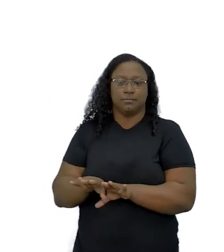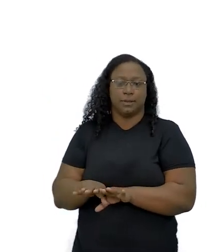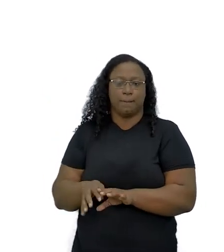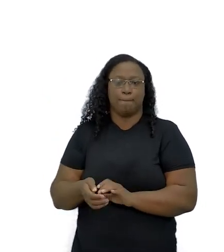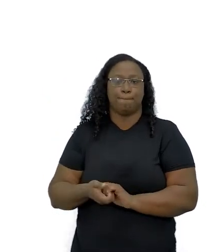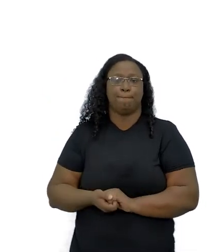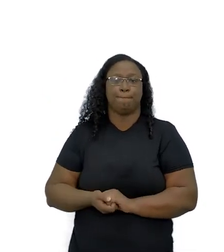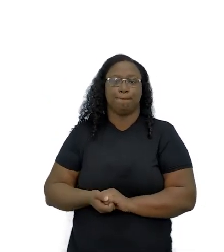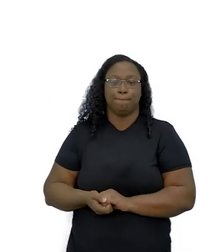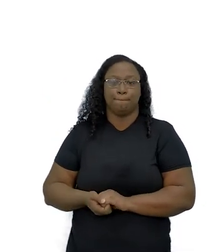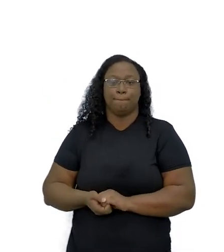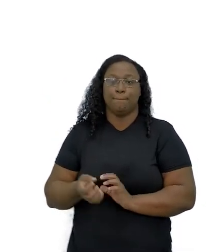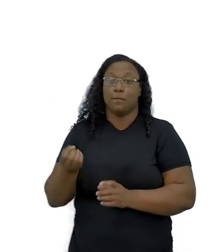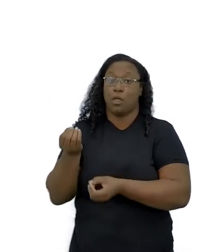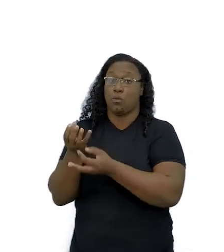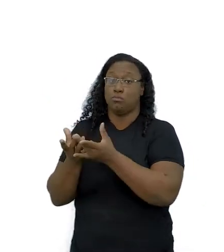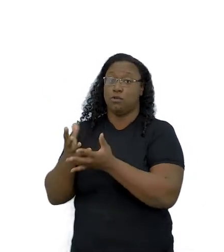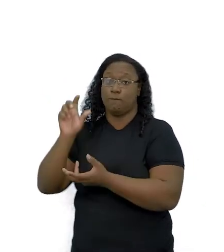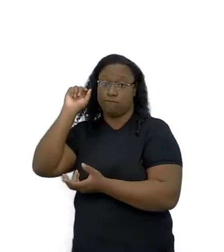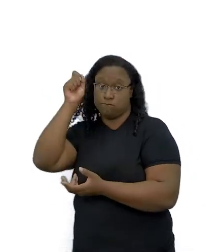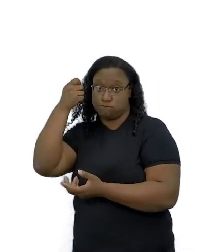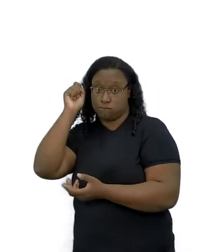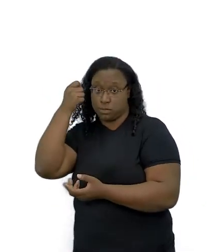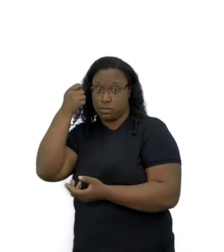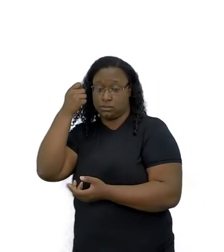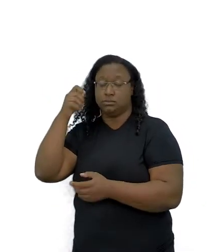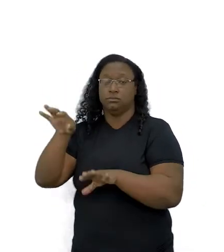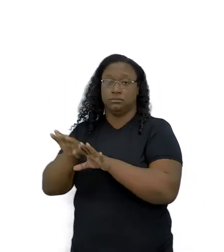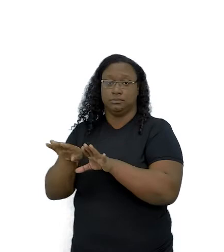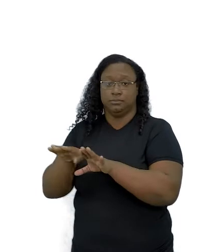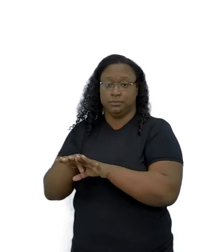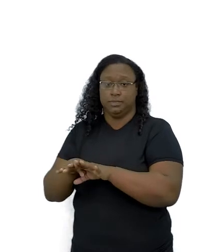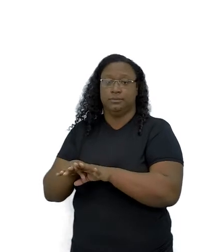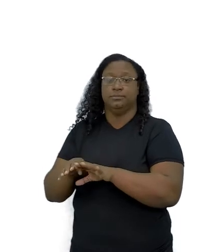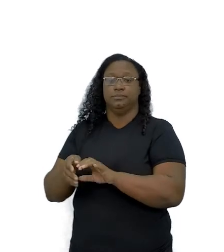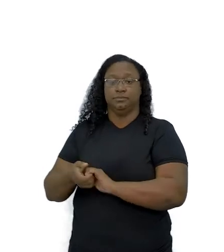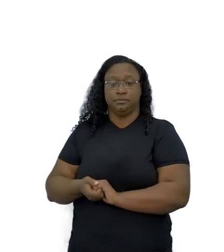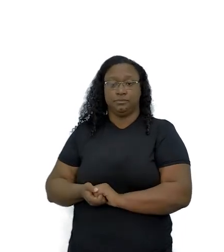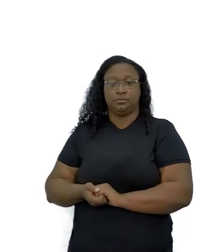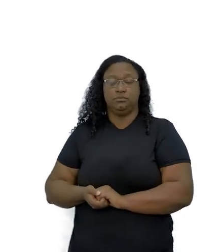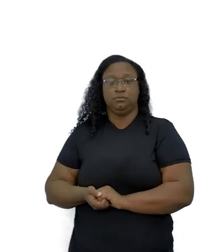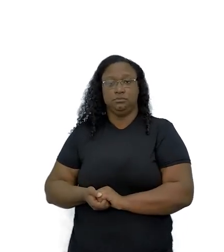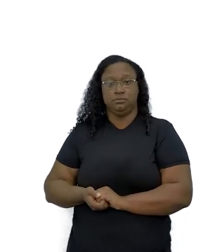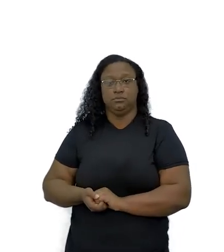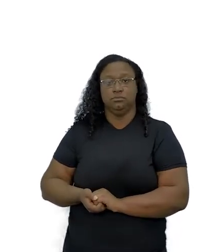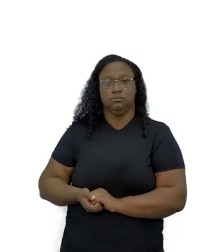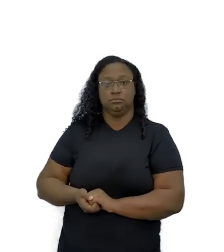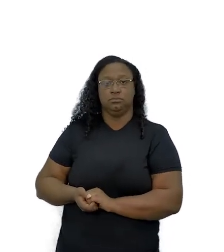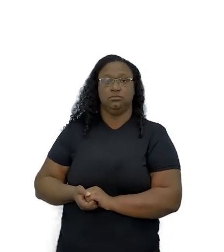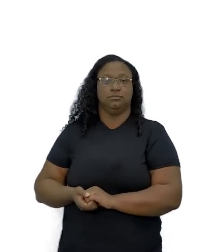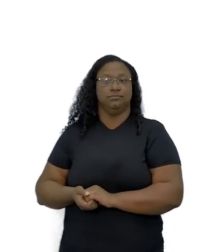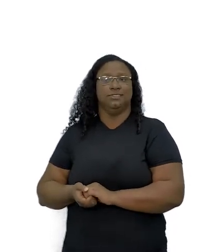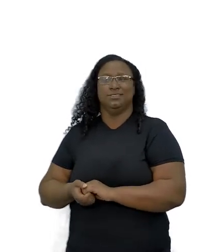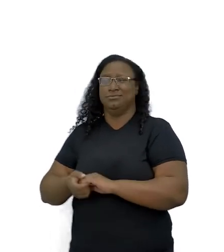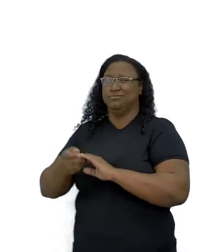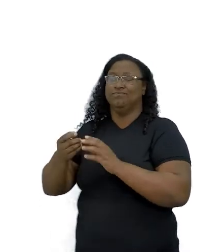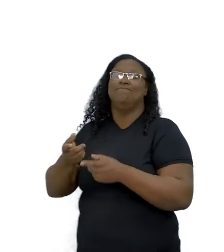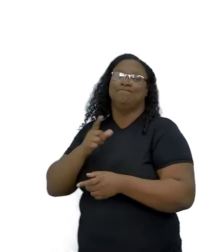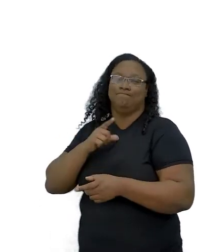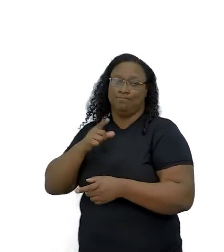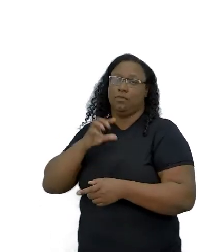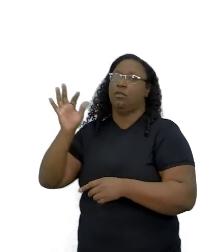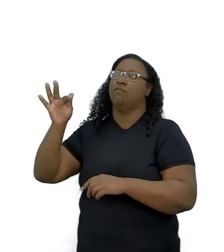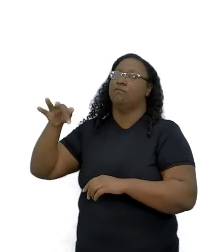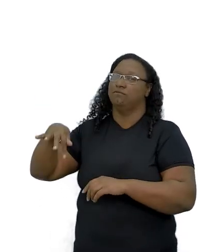também carvão mineral e gás natural, que são recursos que são esgotáveis, finitos, né,